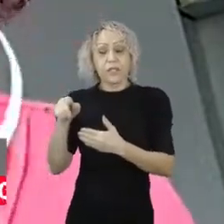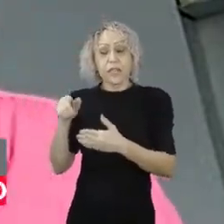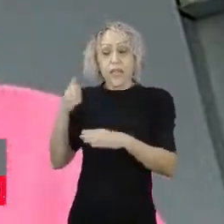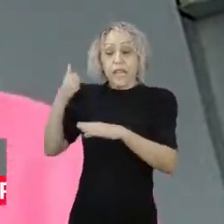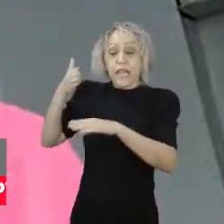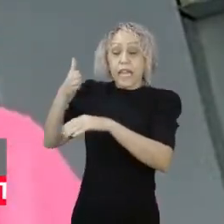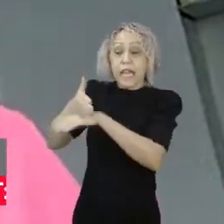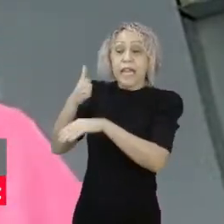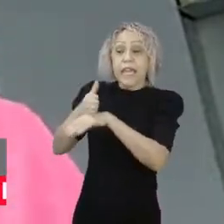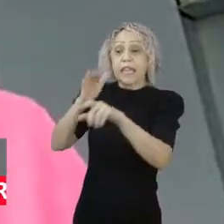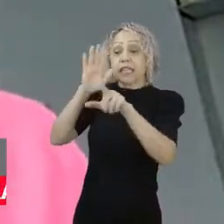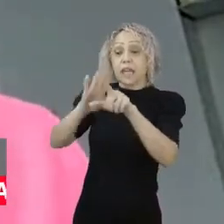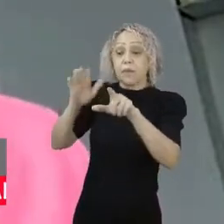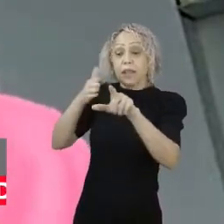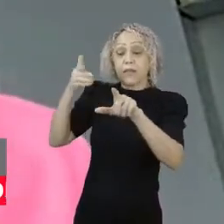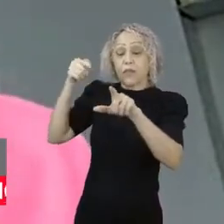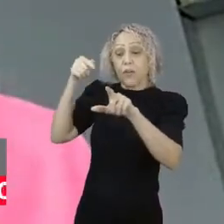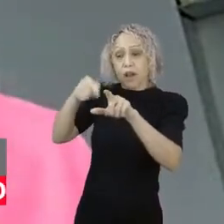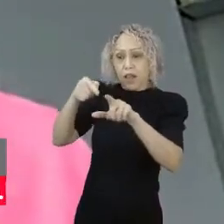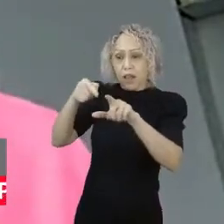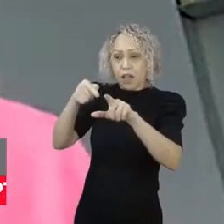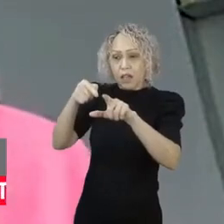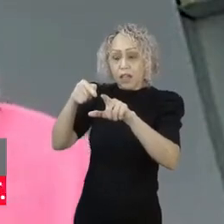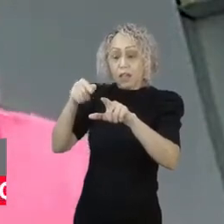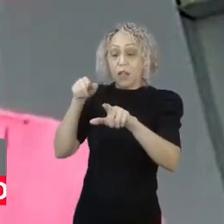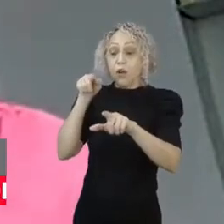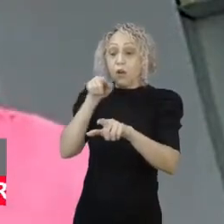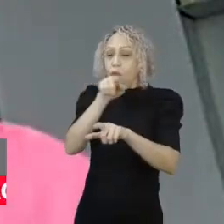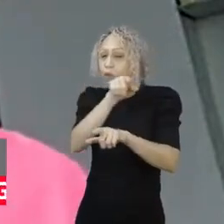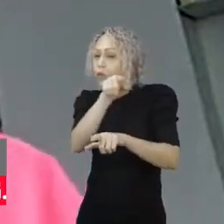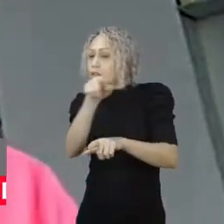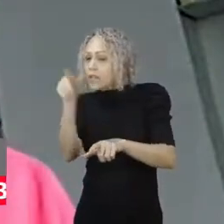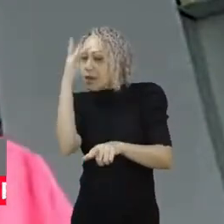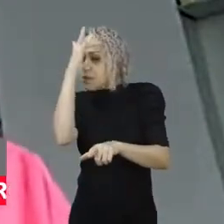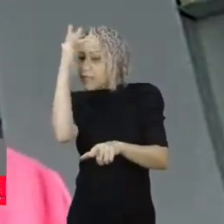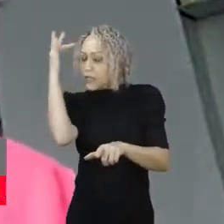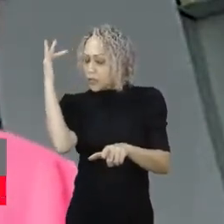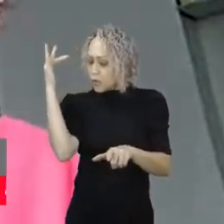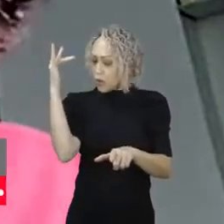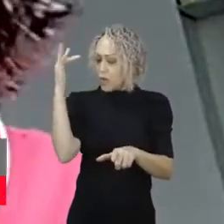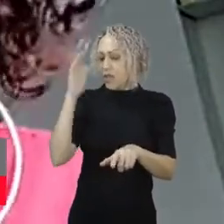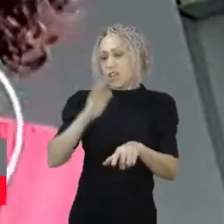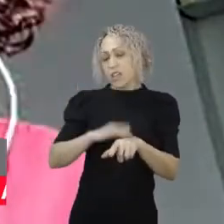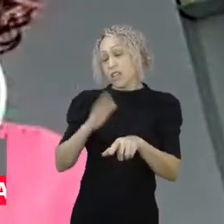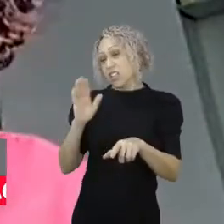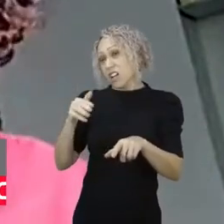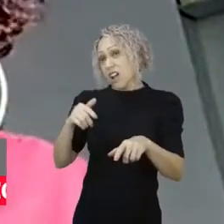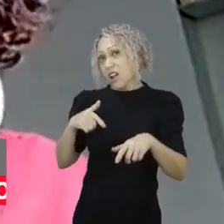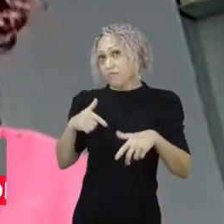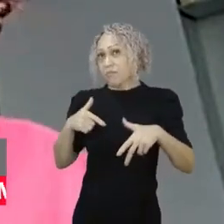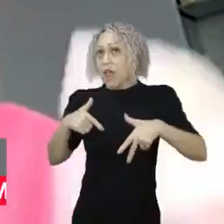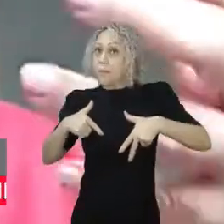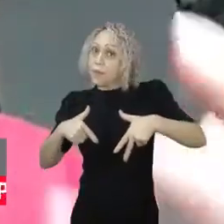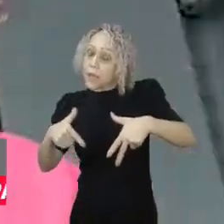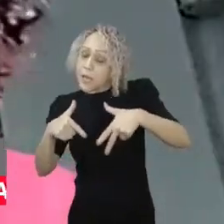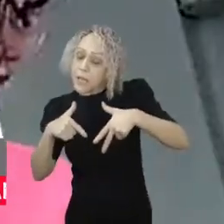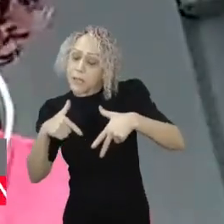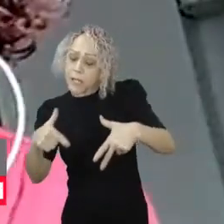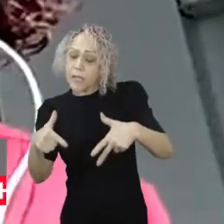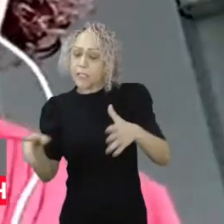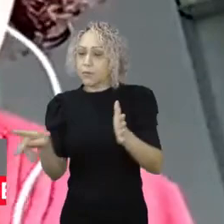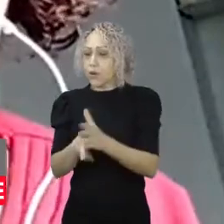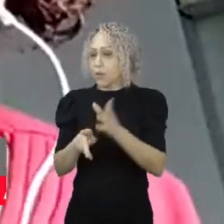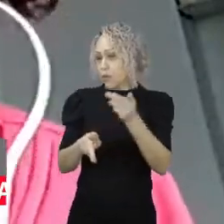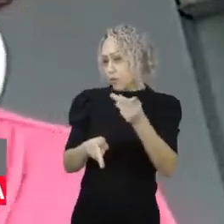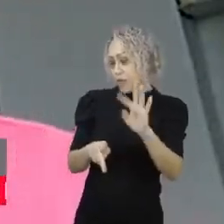entre no Candidatos e você que é militante do PT e diga, eu tenho vontade, eu sou